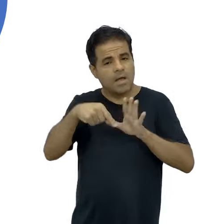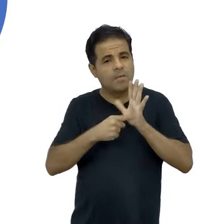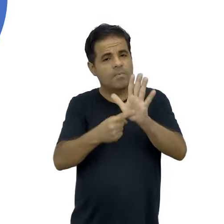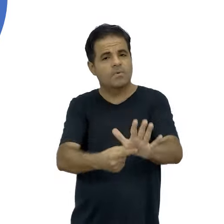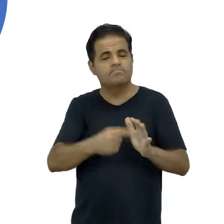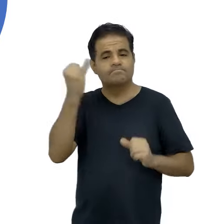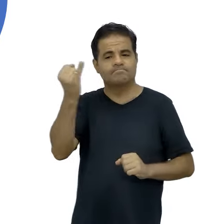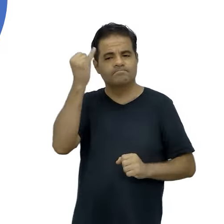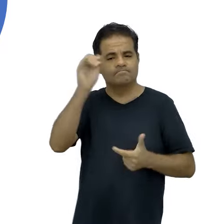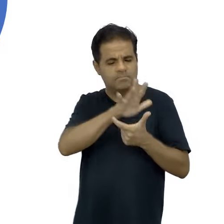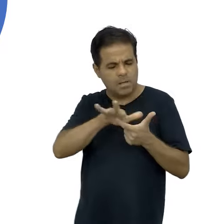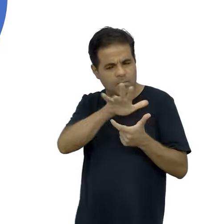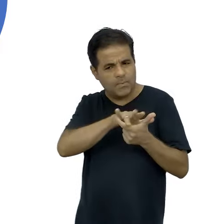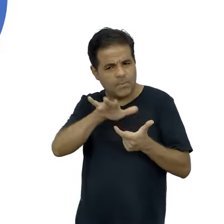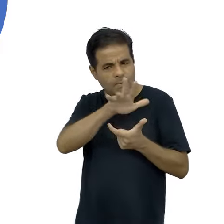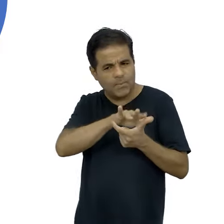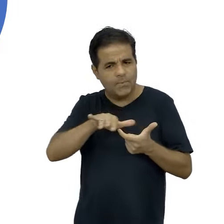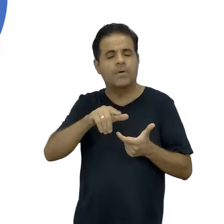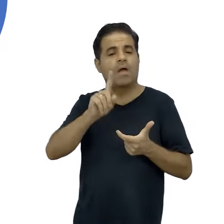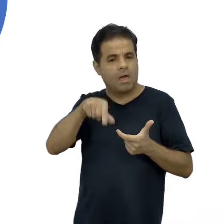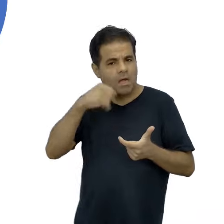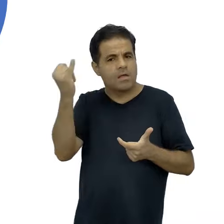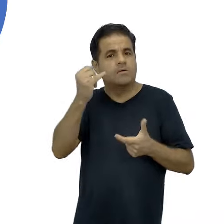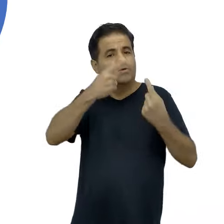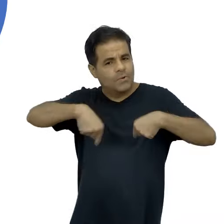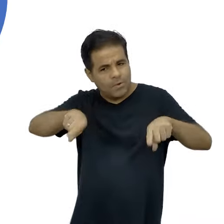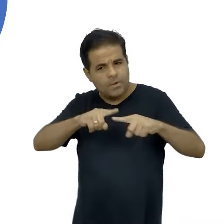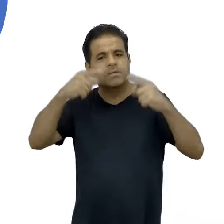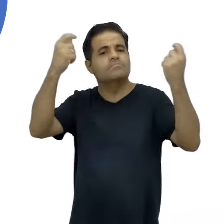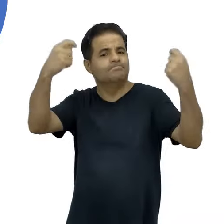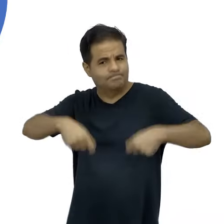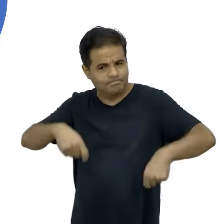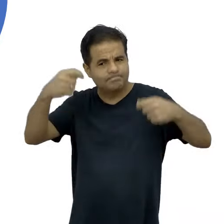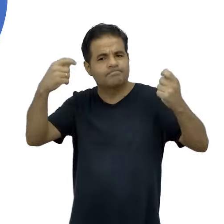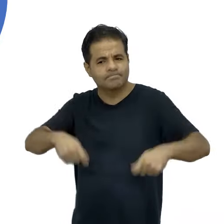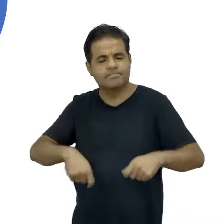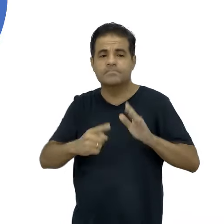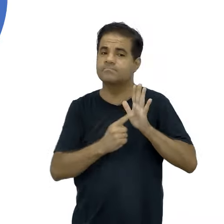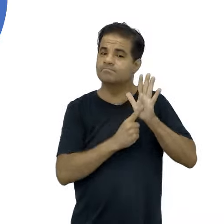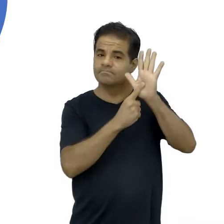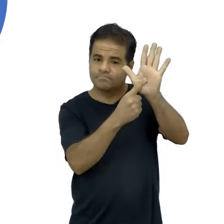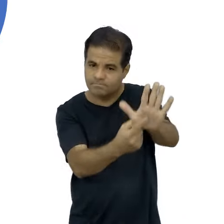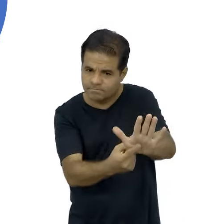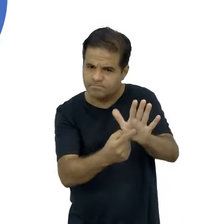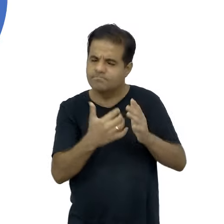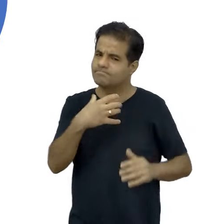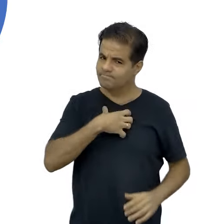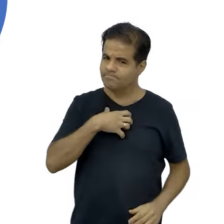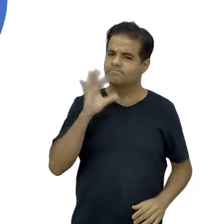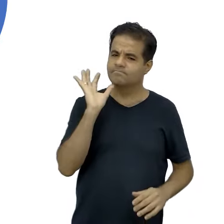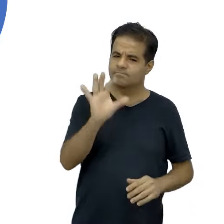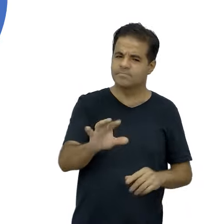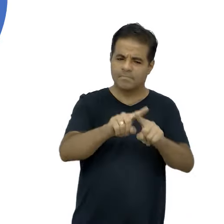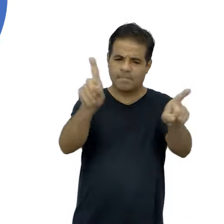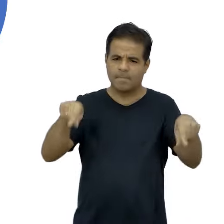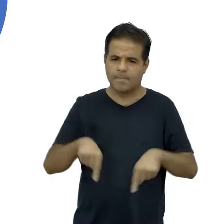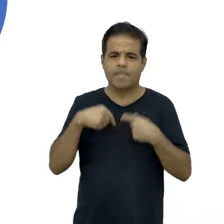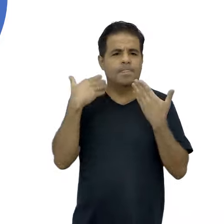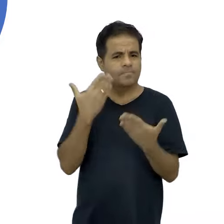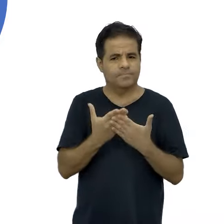importância desse letramento matemático, o quanto nós precisamos, né, abordar, ter essa abordagem em sala de